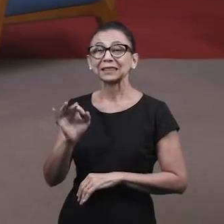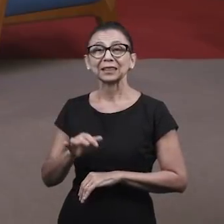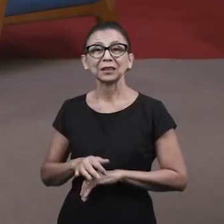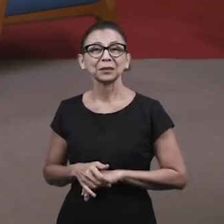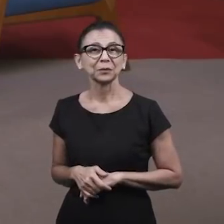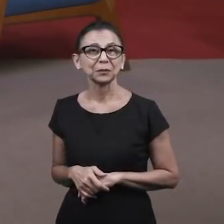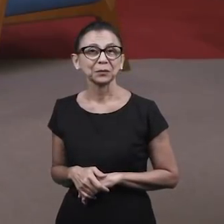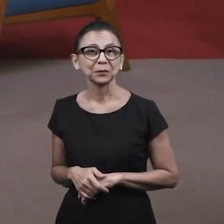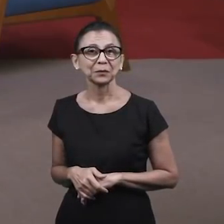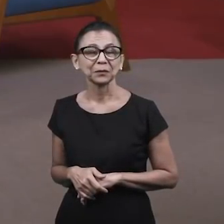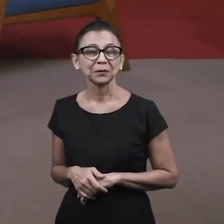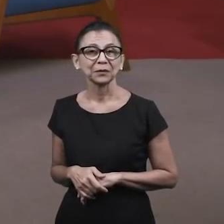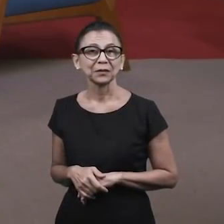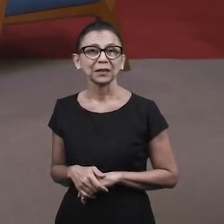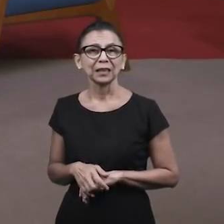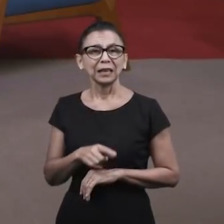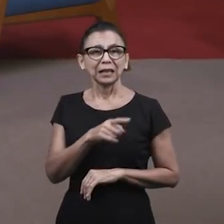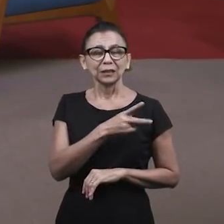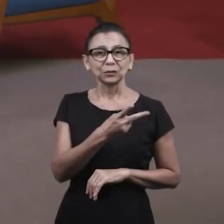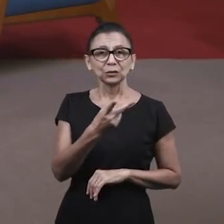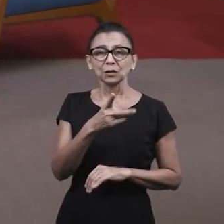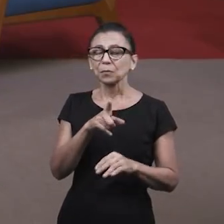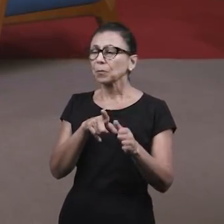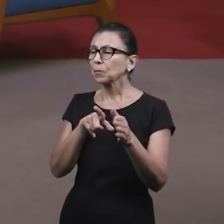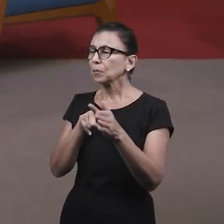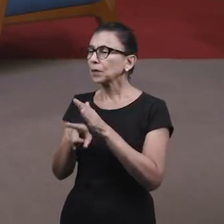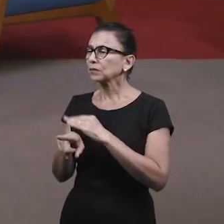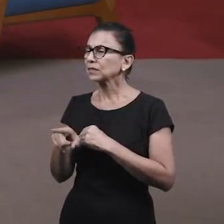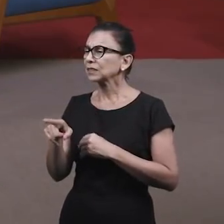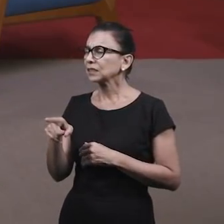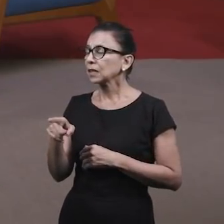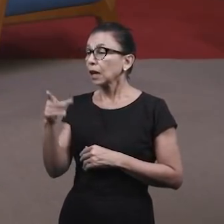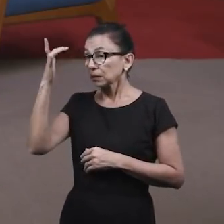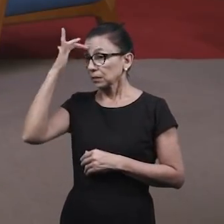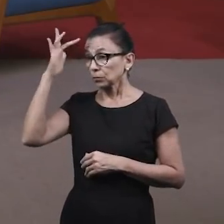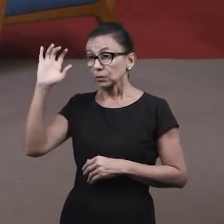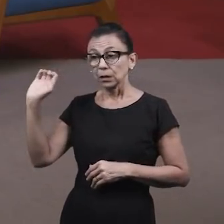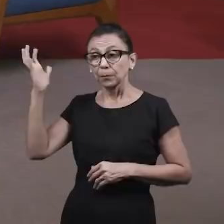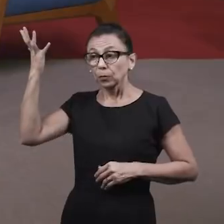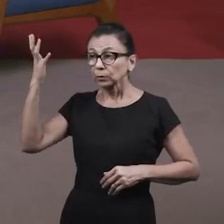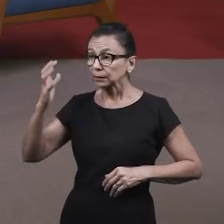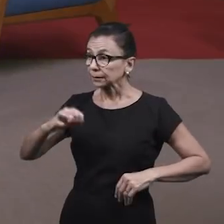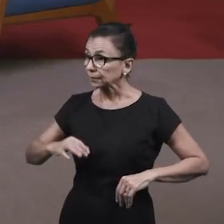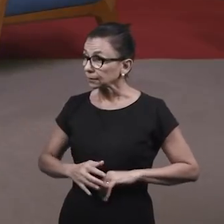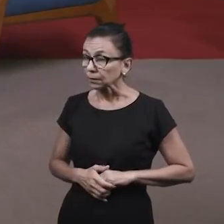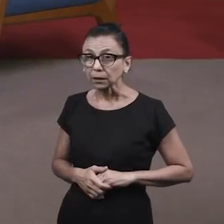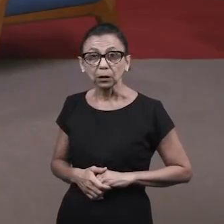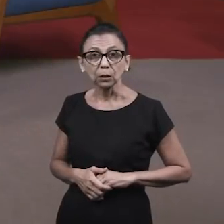algumas horas, aqueles 2 discípulos viajaram ao lado de Jesus.